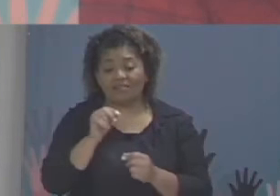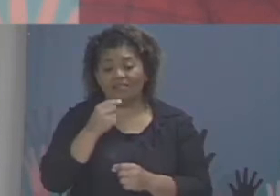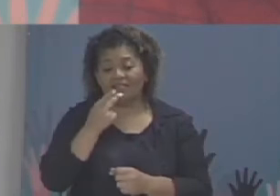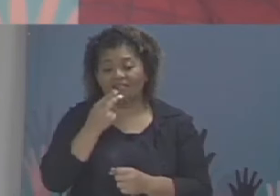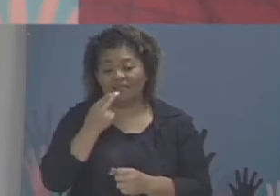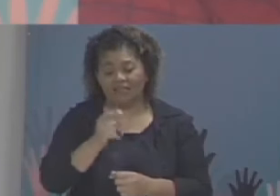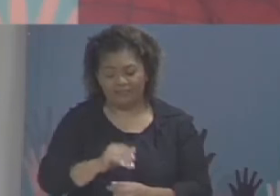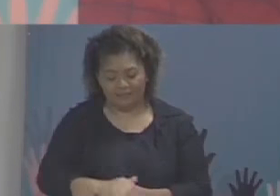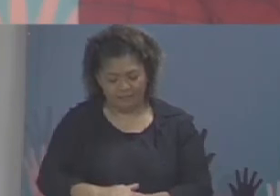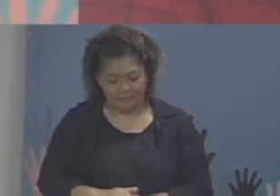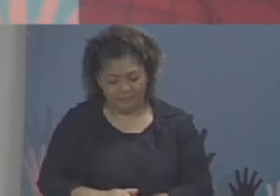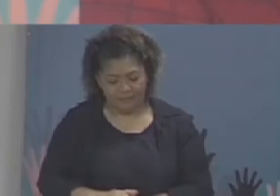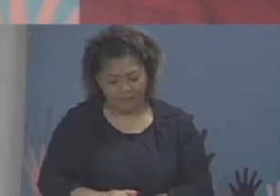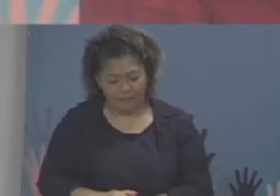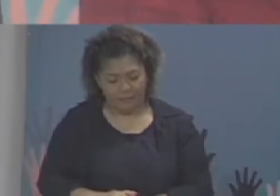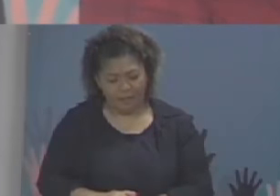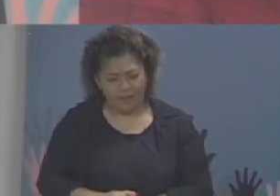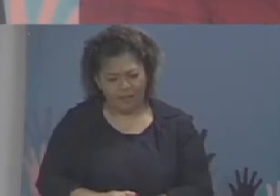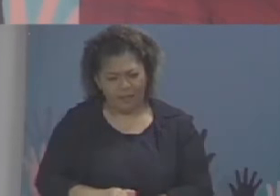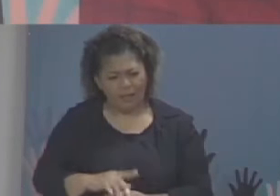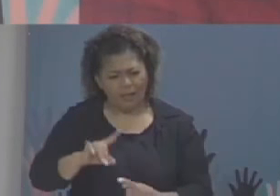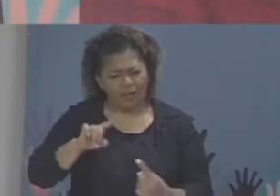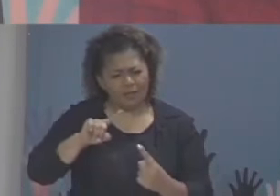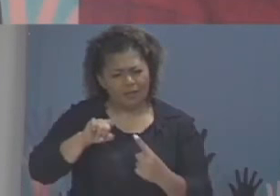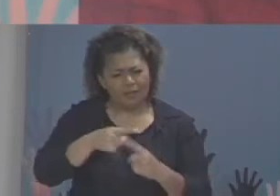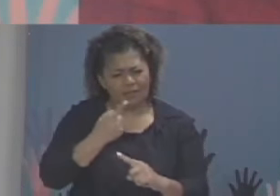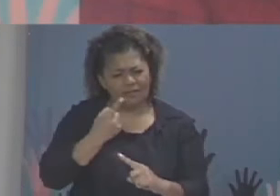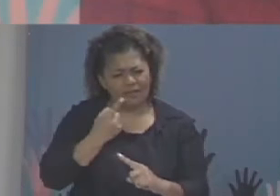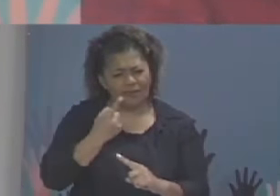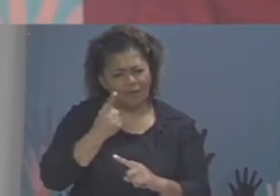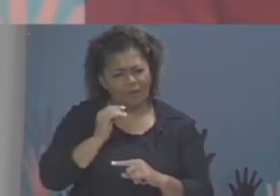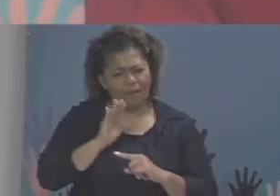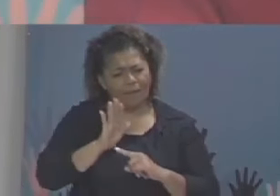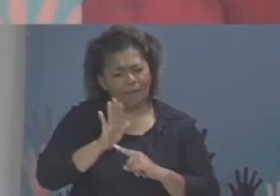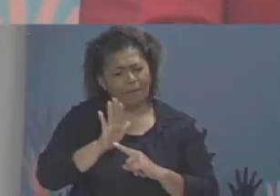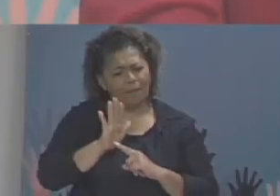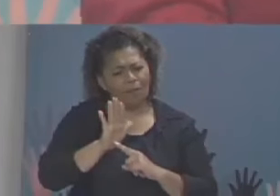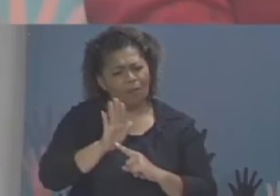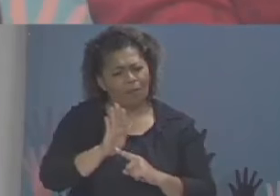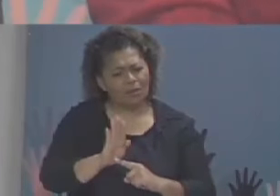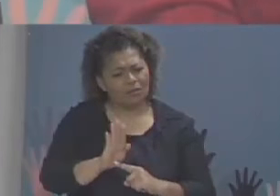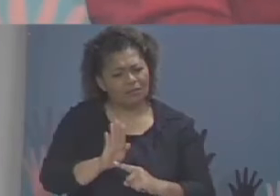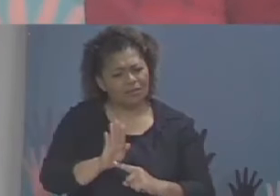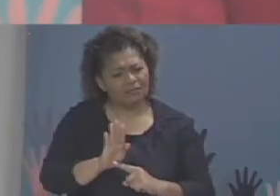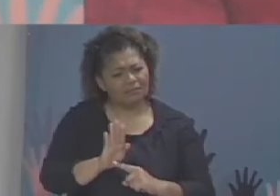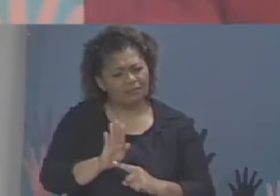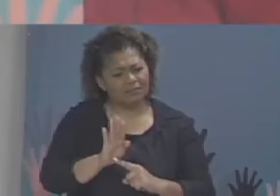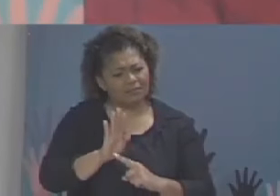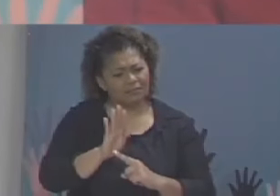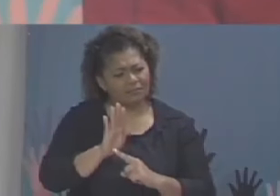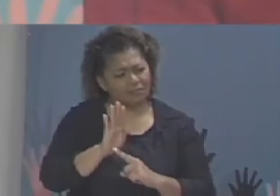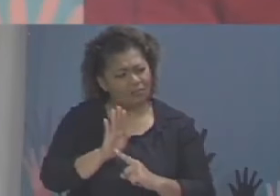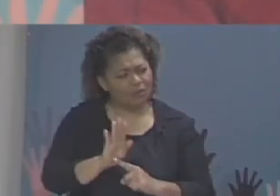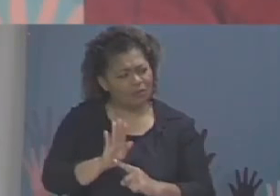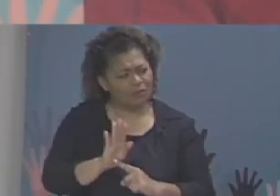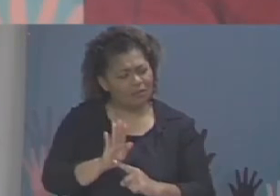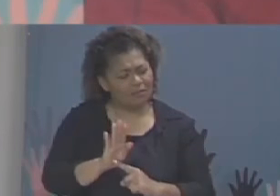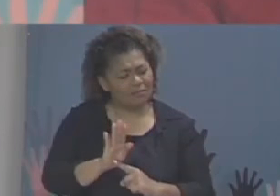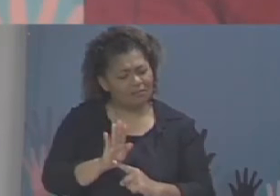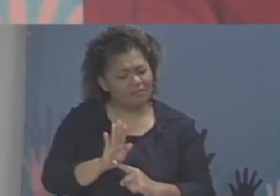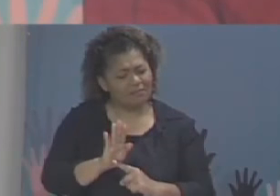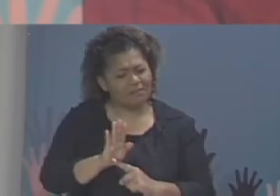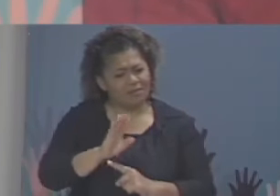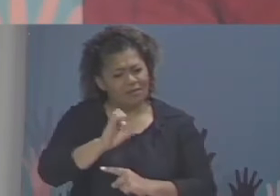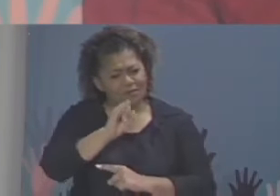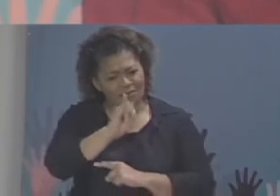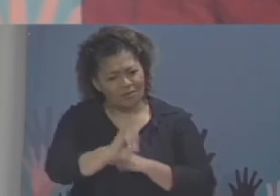Eu te desafio, mostre. Vai acabar o debate aqui, a gente vai lá, mas aí eu vou lá, lá na minha referência, no meu site lá,